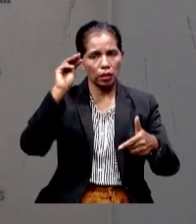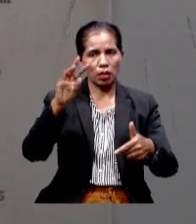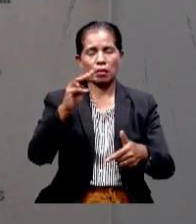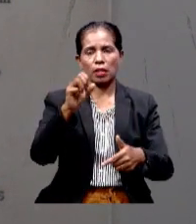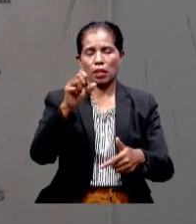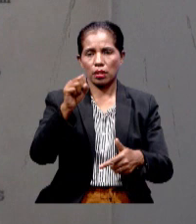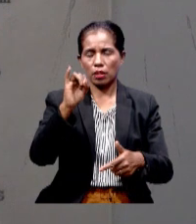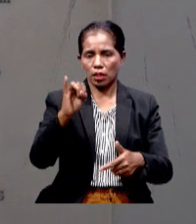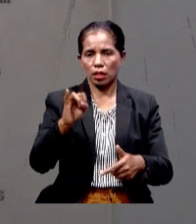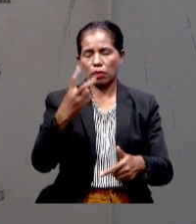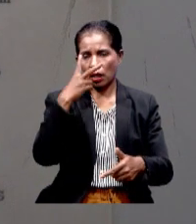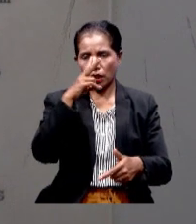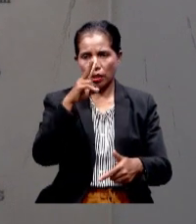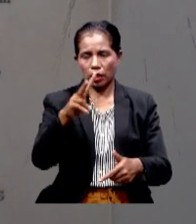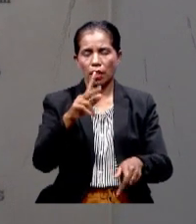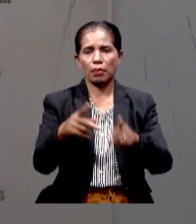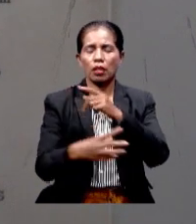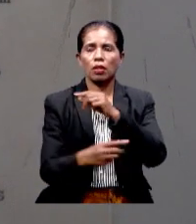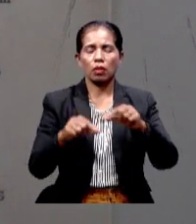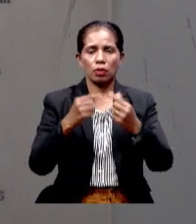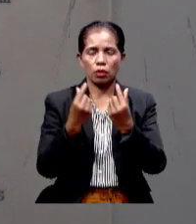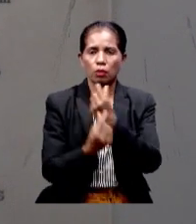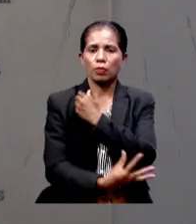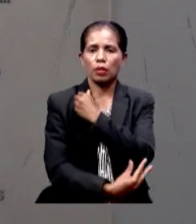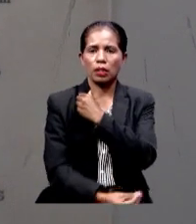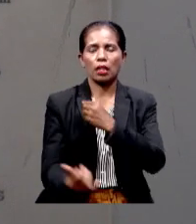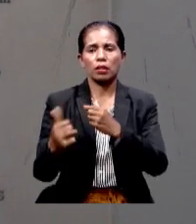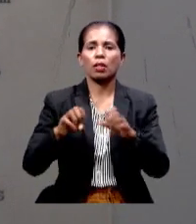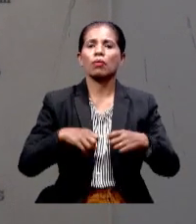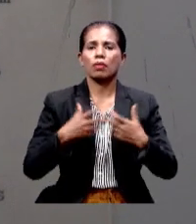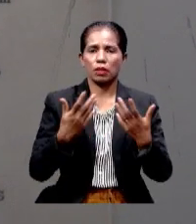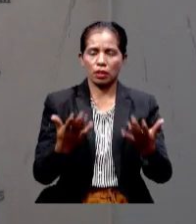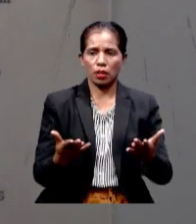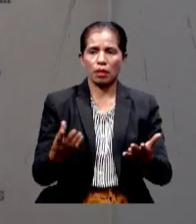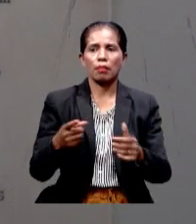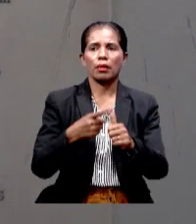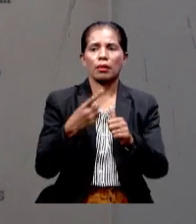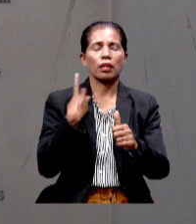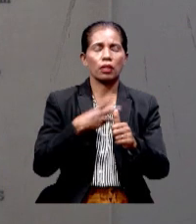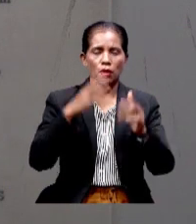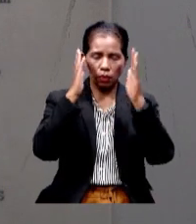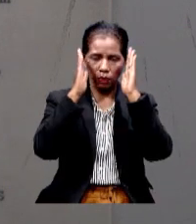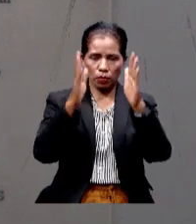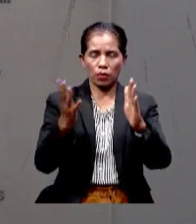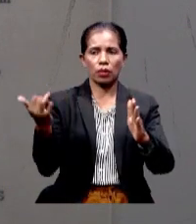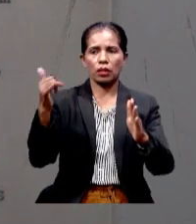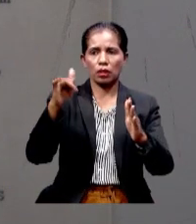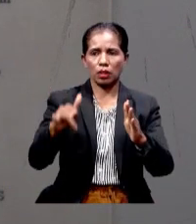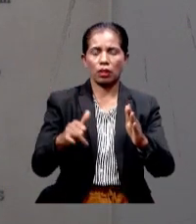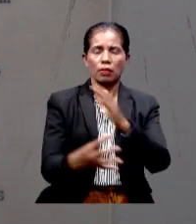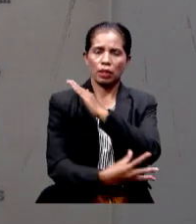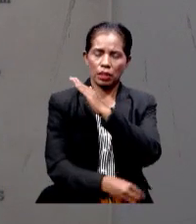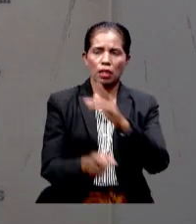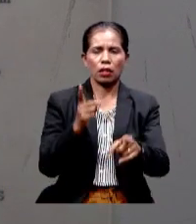para atare algo grupo vulnerável sira. O insa primeiro ne ita folo atenção ba sira ne bene ne vulnerável